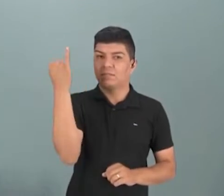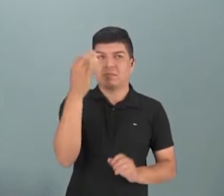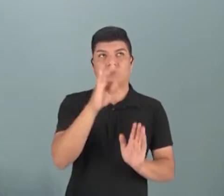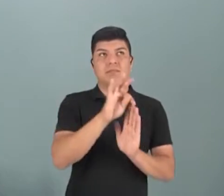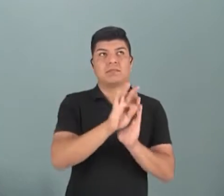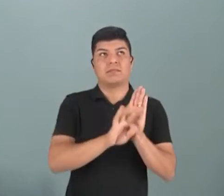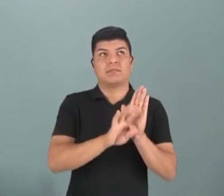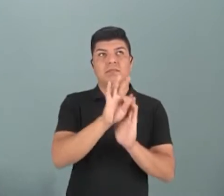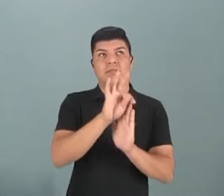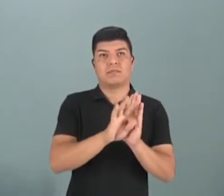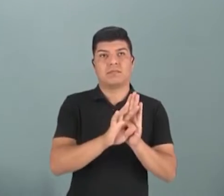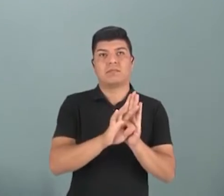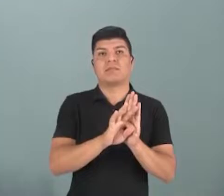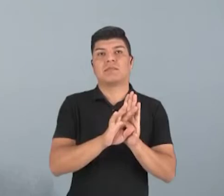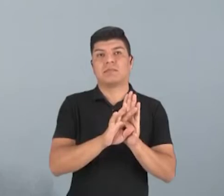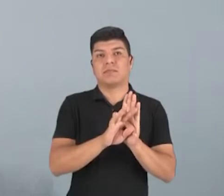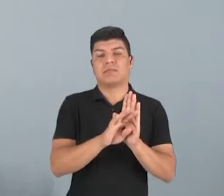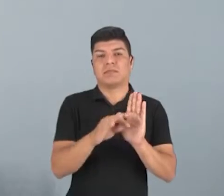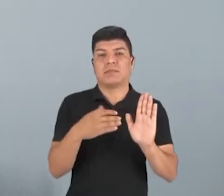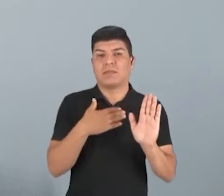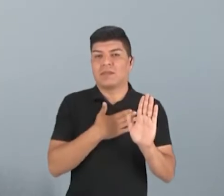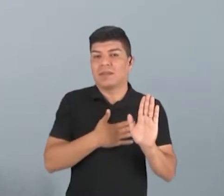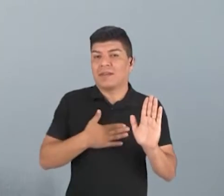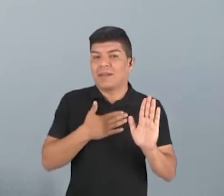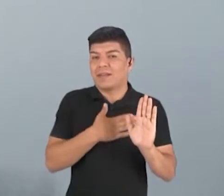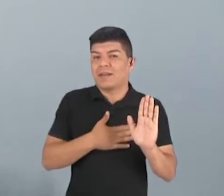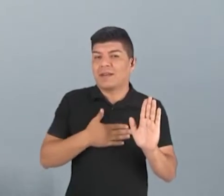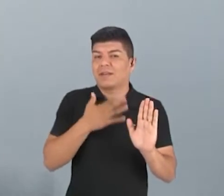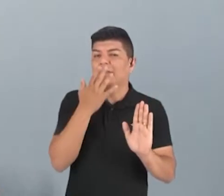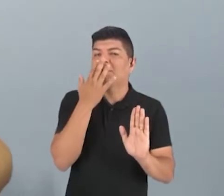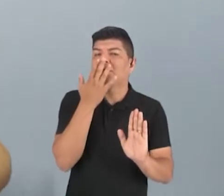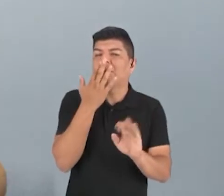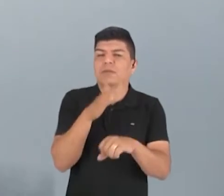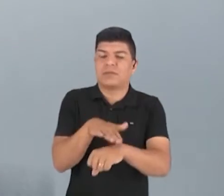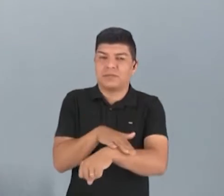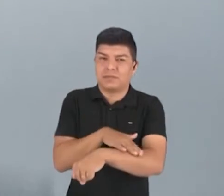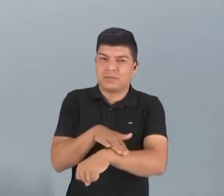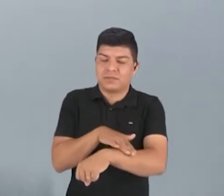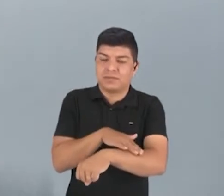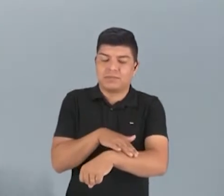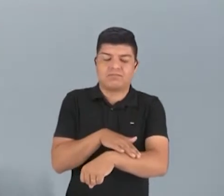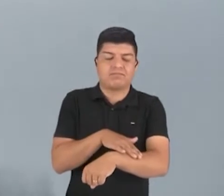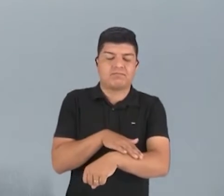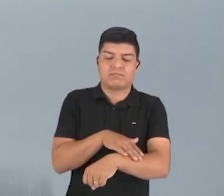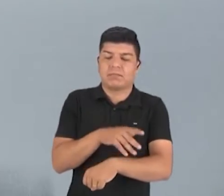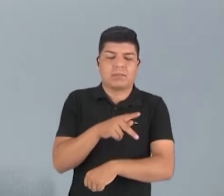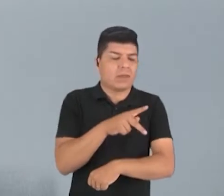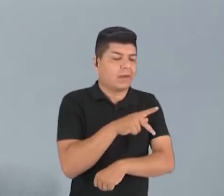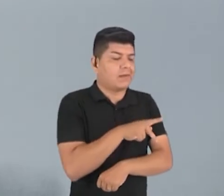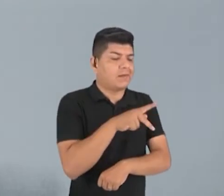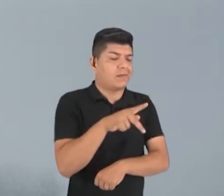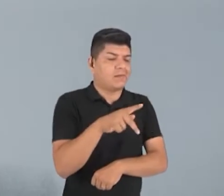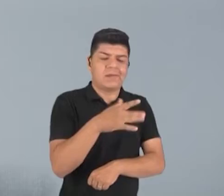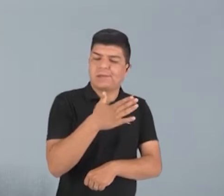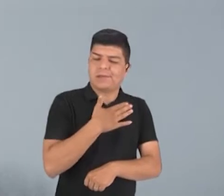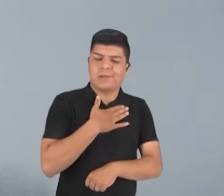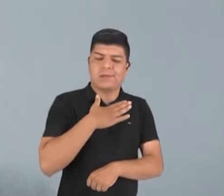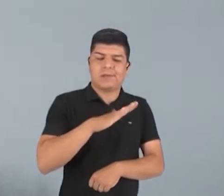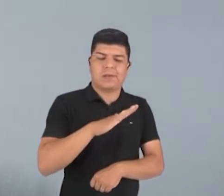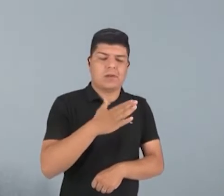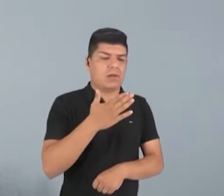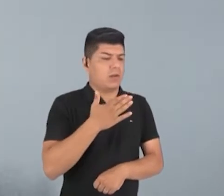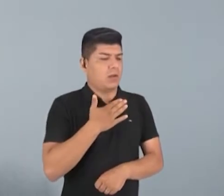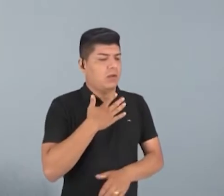texto ela gosta da sua cor você chora eu não gosto da minha